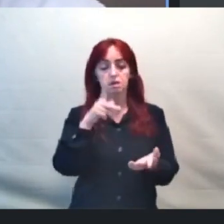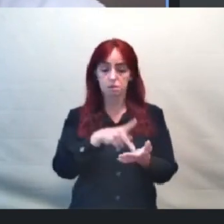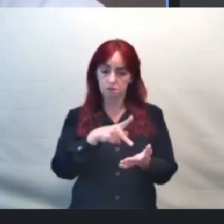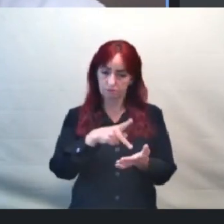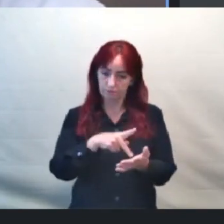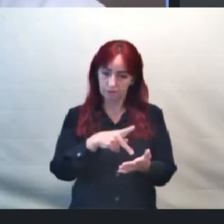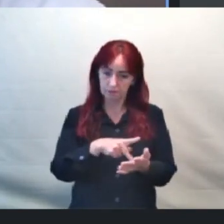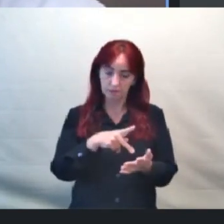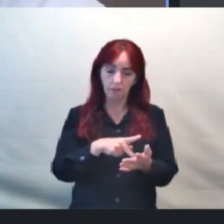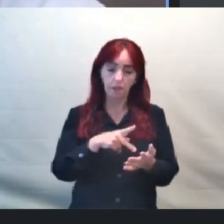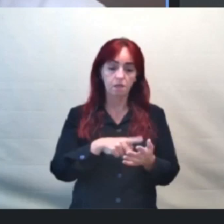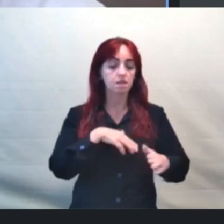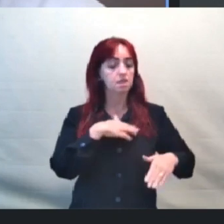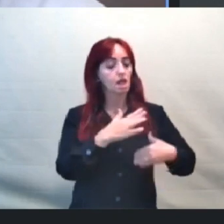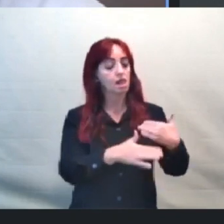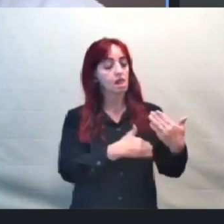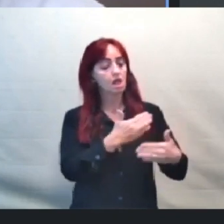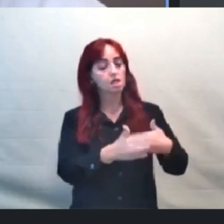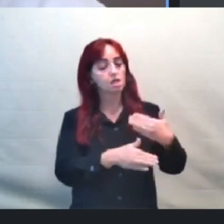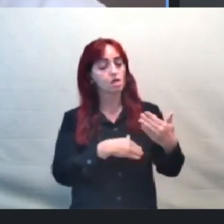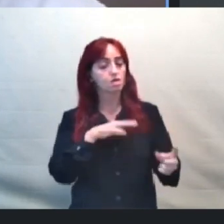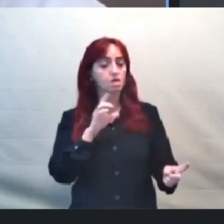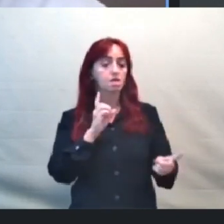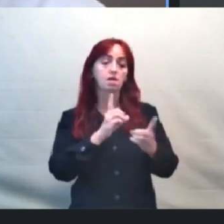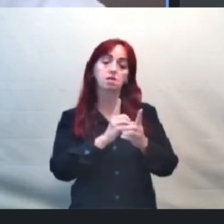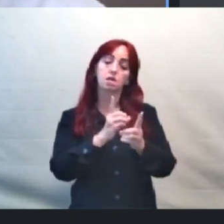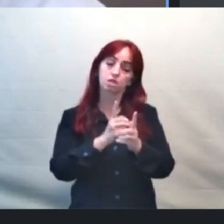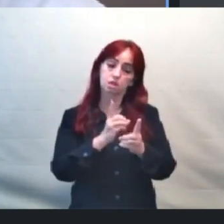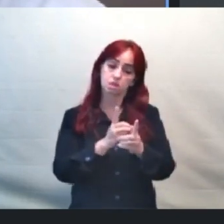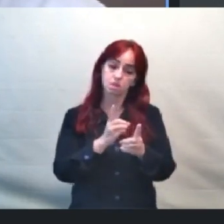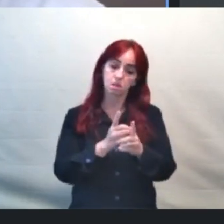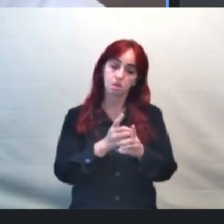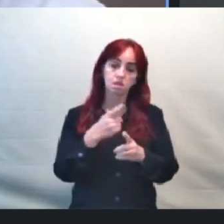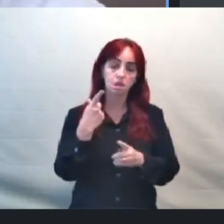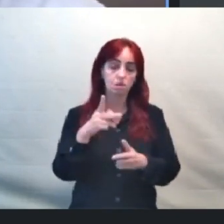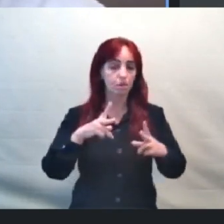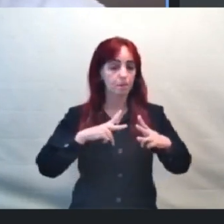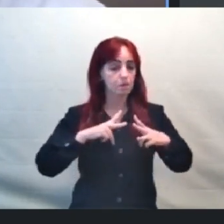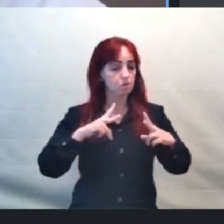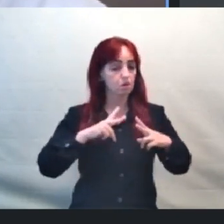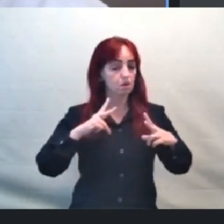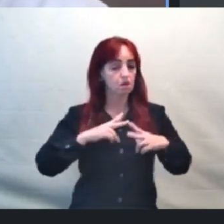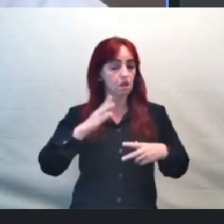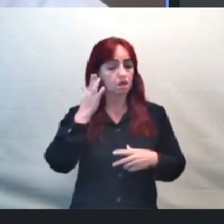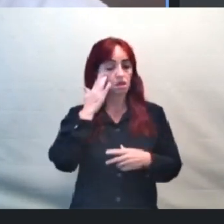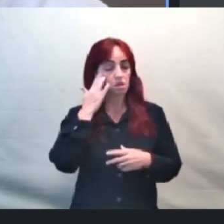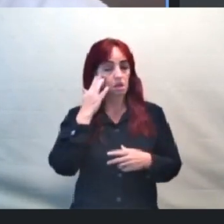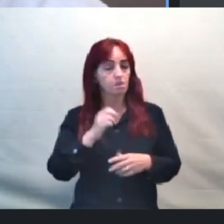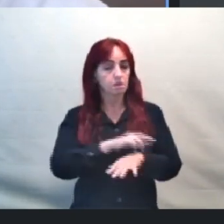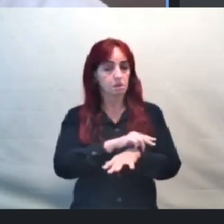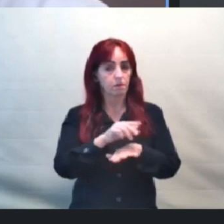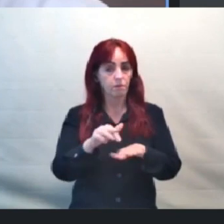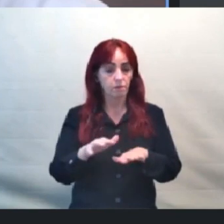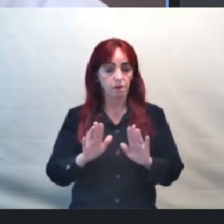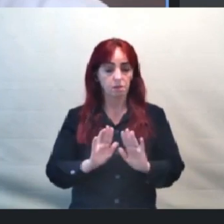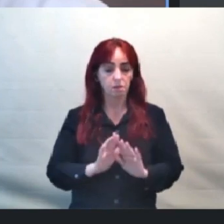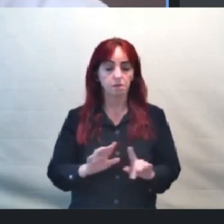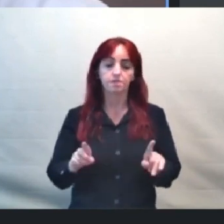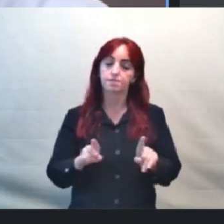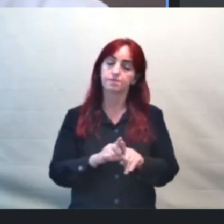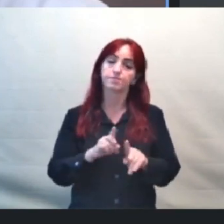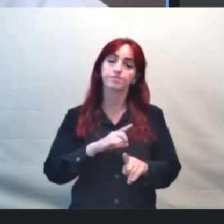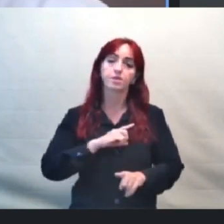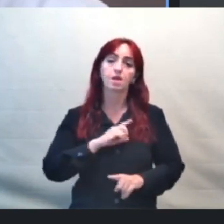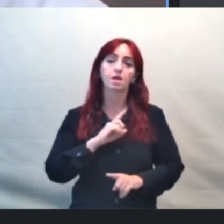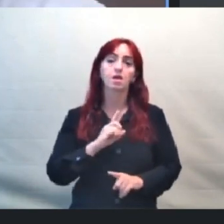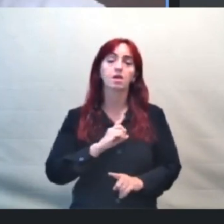essas trajetórias sejam atendidas considerando as suas particularidades. A gente sabe que elas são muitas, né? Há frentes importantes